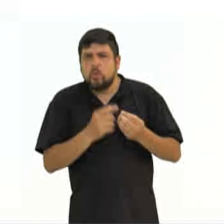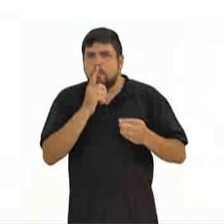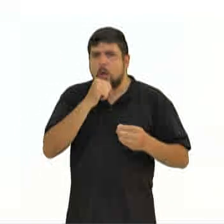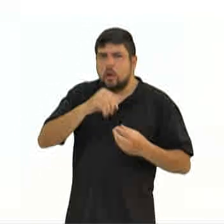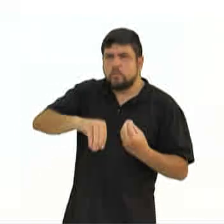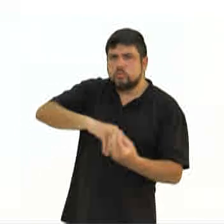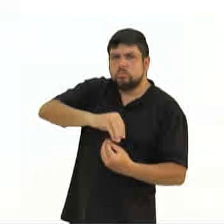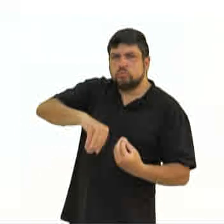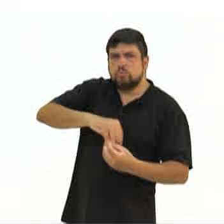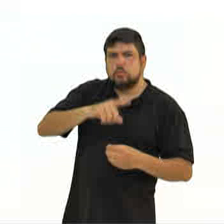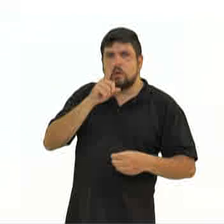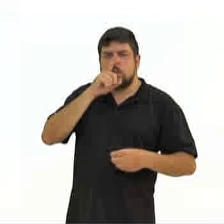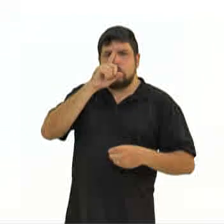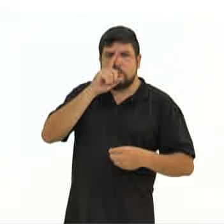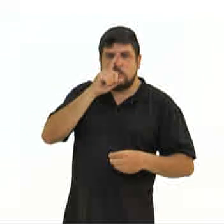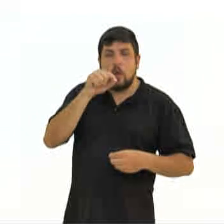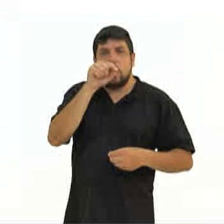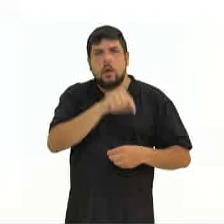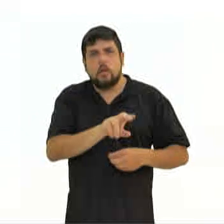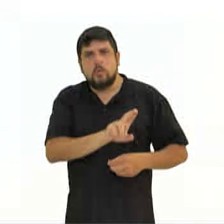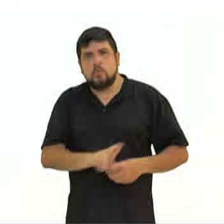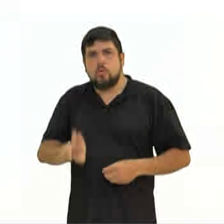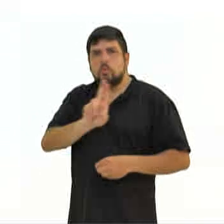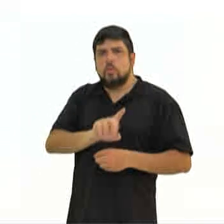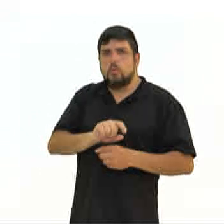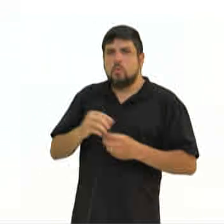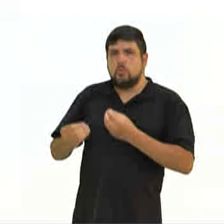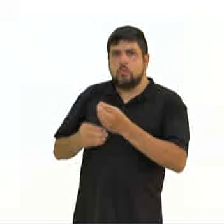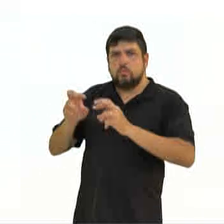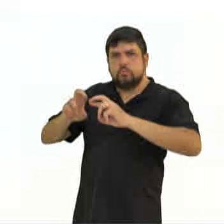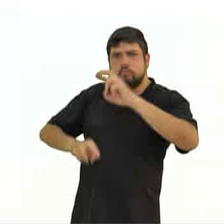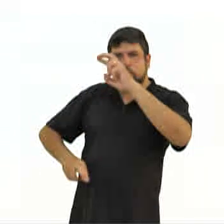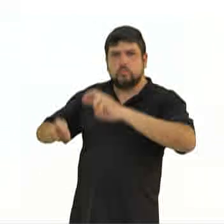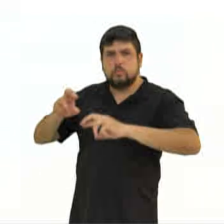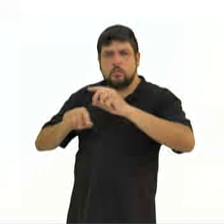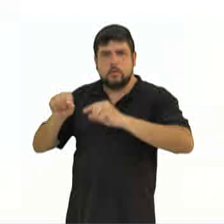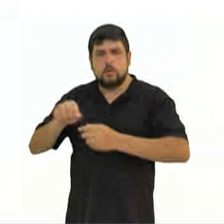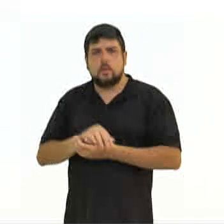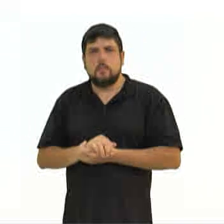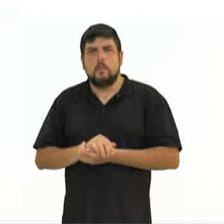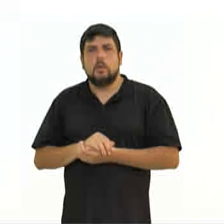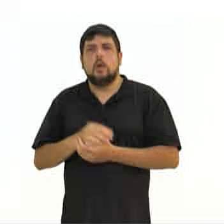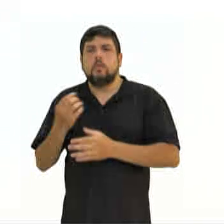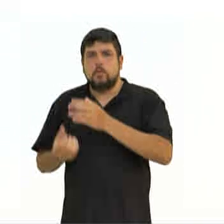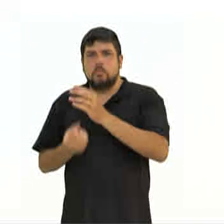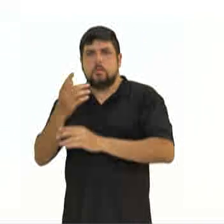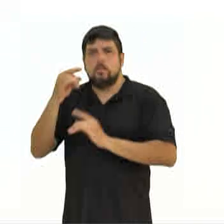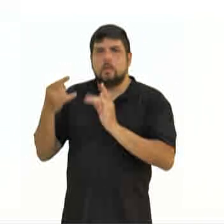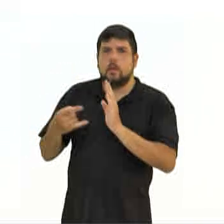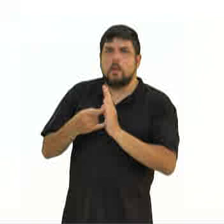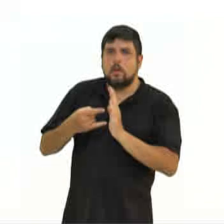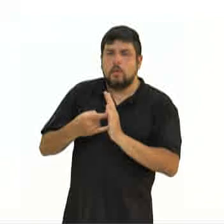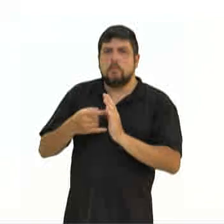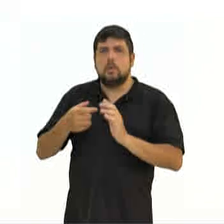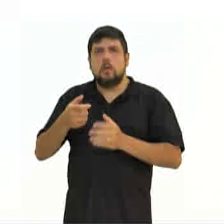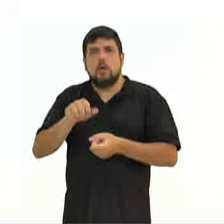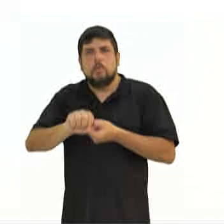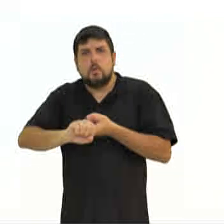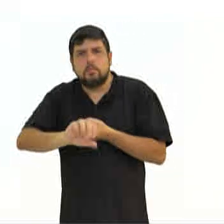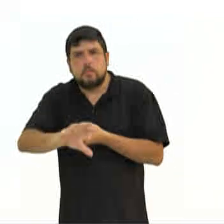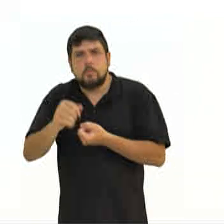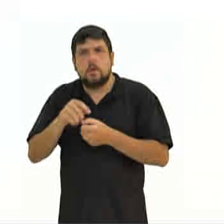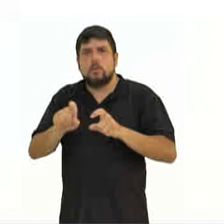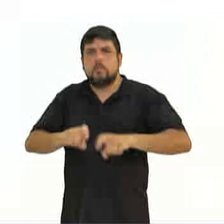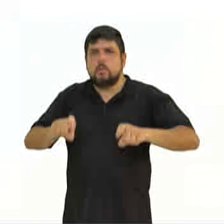a eletroquímica é empregada para a fabricação de diversos equipamentos, como pilhas, baterias, celulares, lanternas, computadores